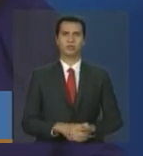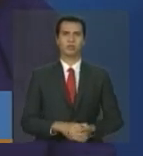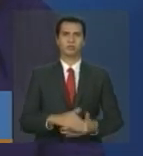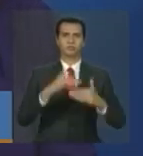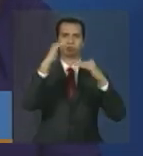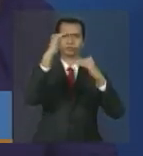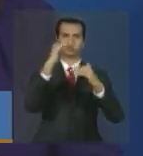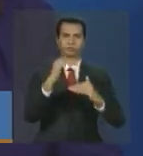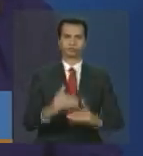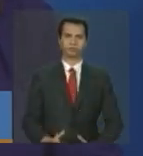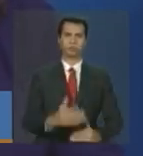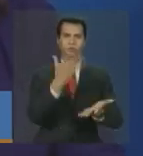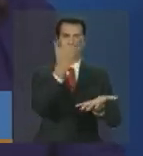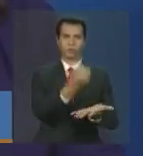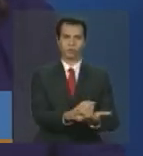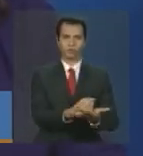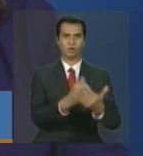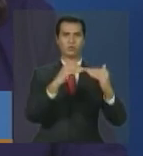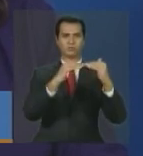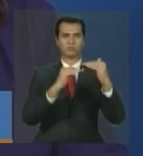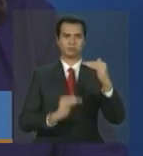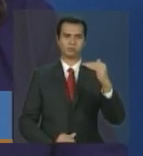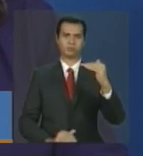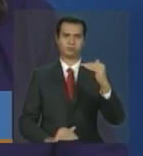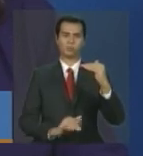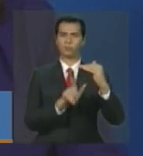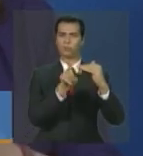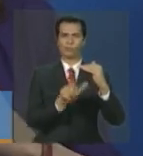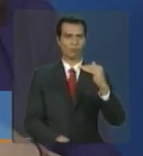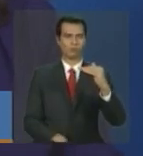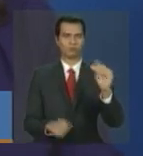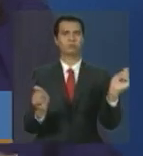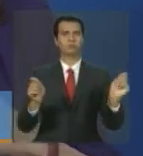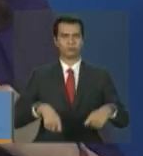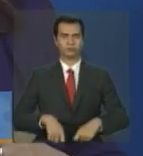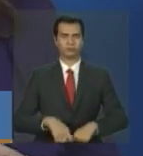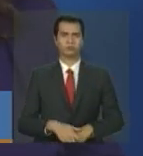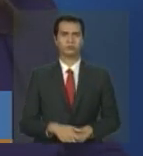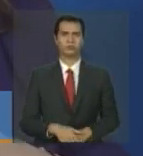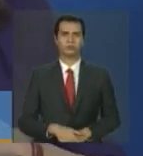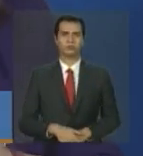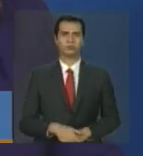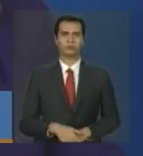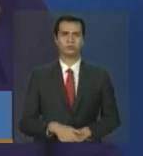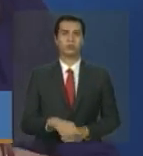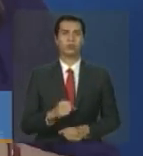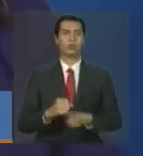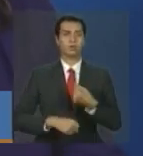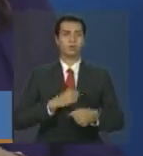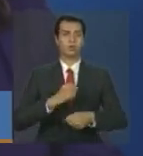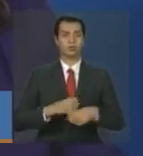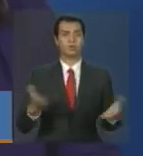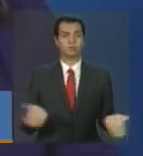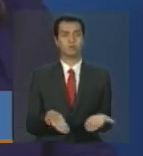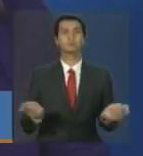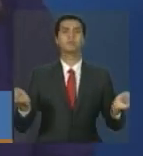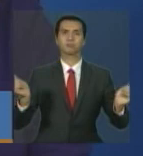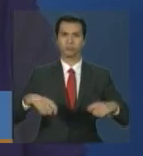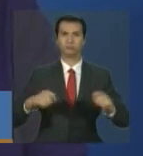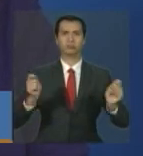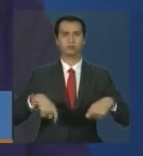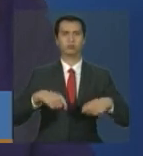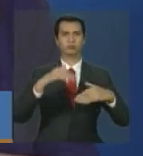bloco o restante do questionário pode estar todo em branco e que diferente dos outros anos este ano é possível